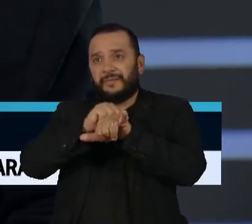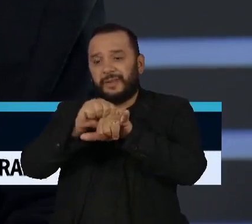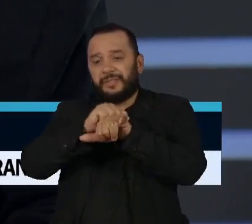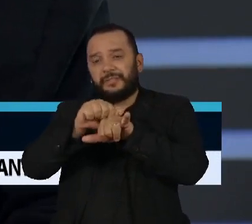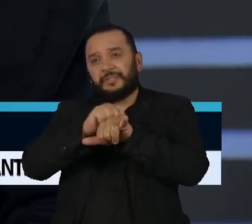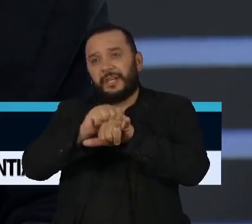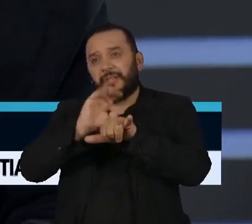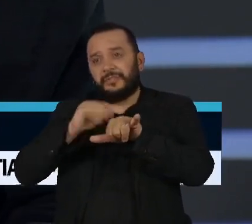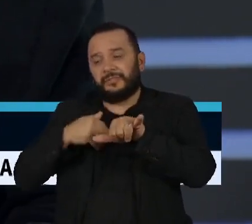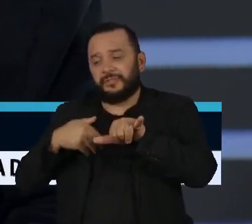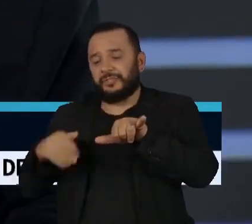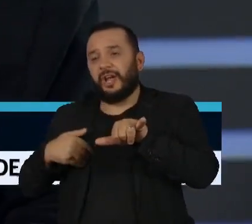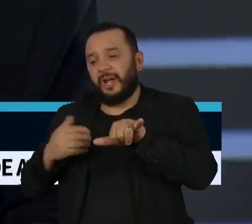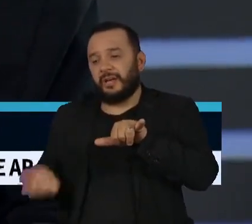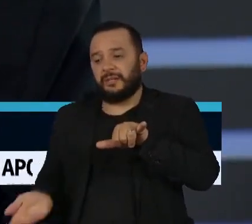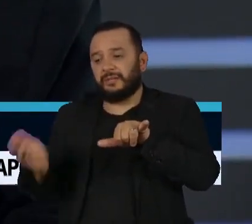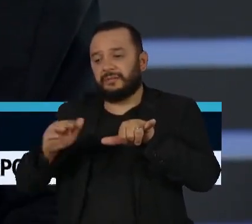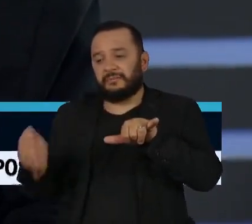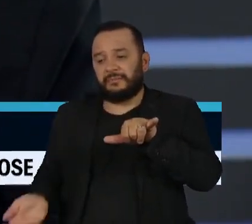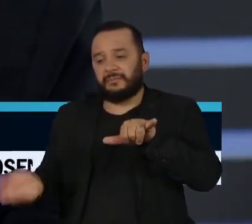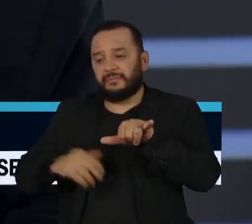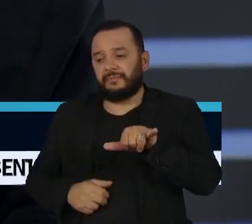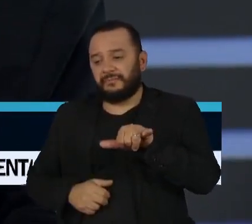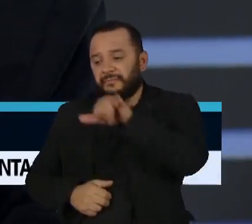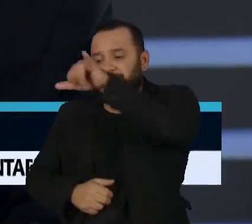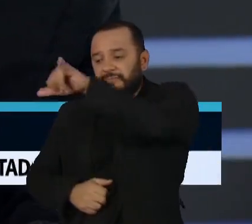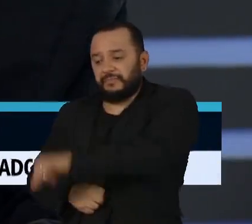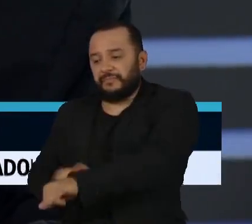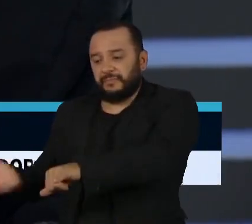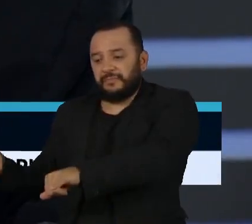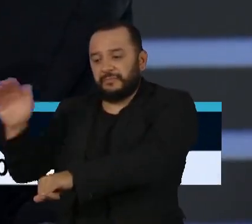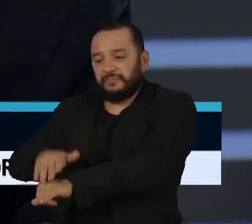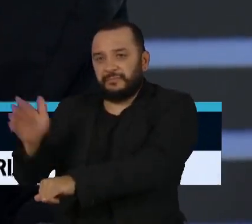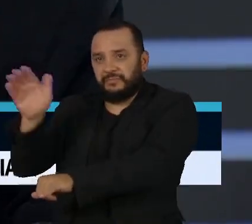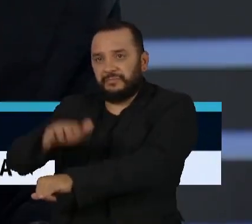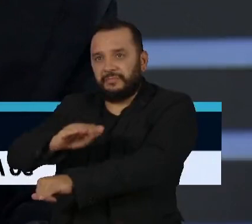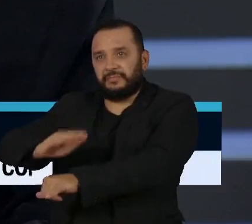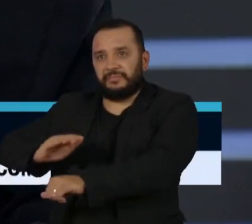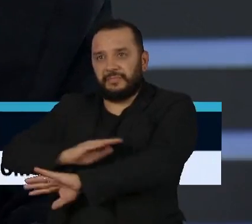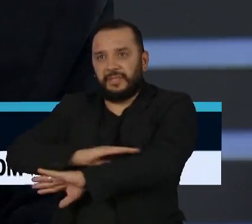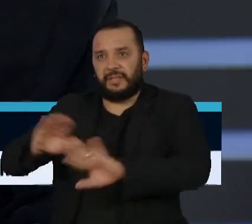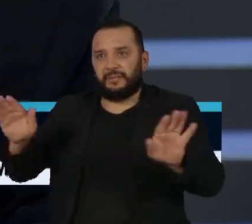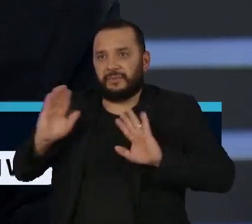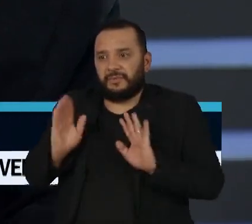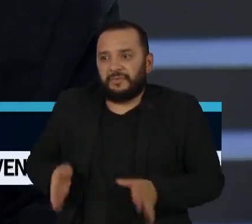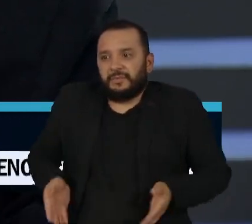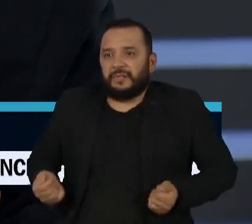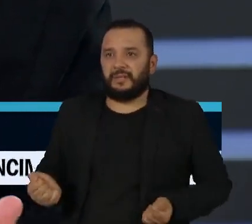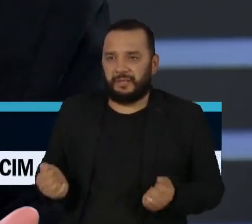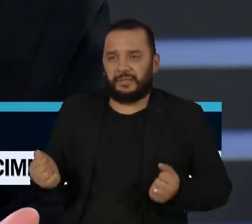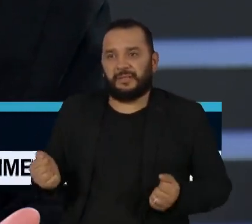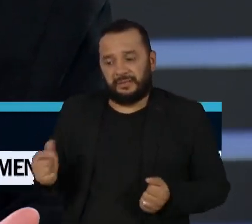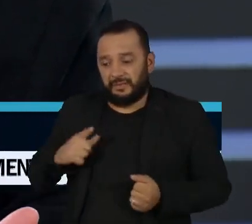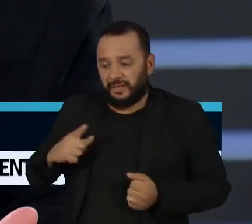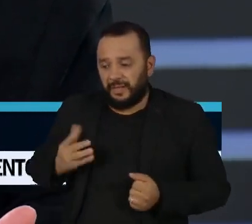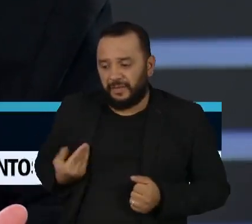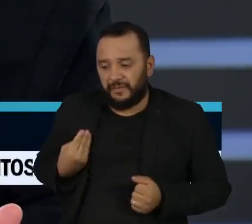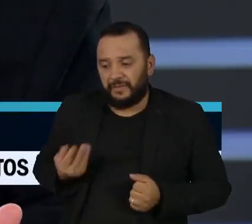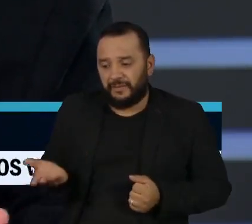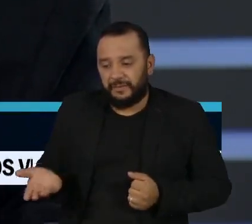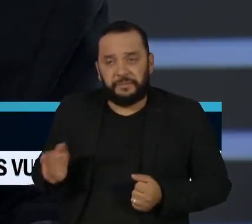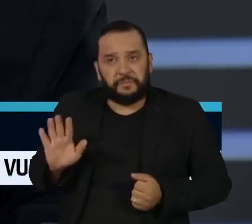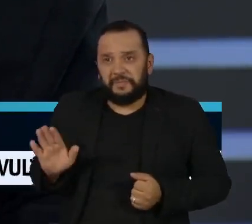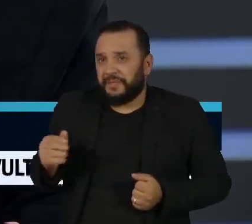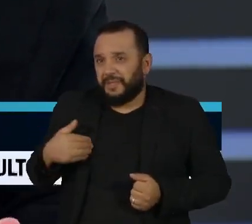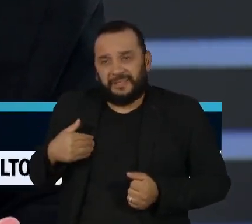sepultada jogaram pedra em cima assim cimento né ela existe ainda mas ela ela foi completamente esvaziada do